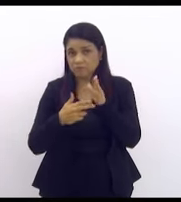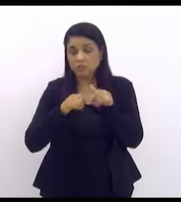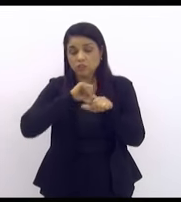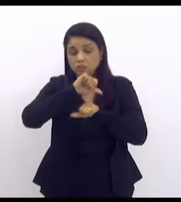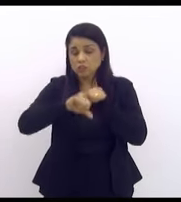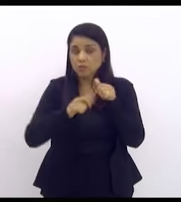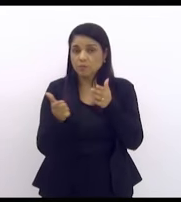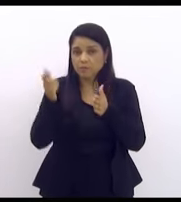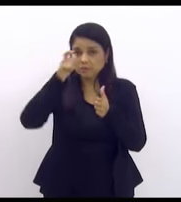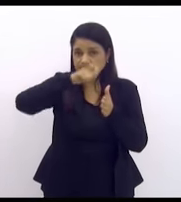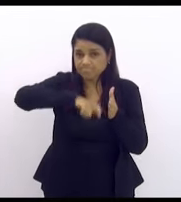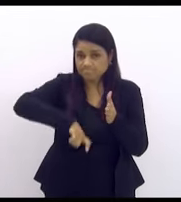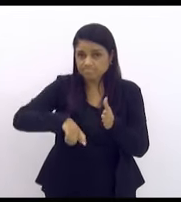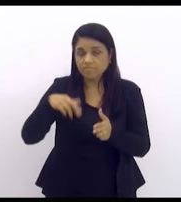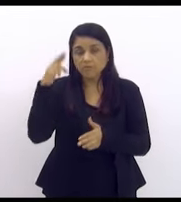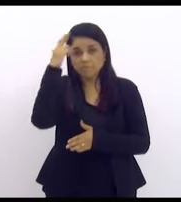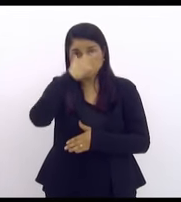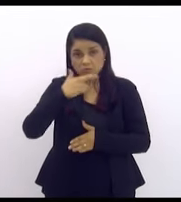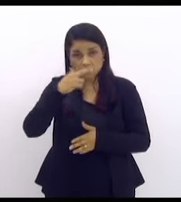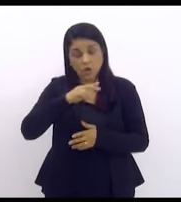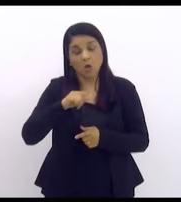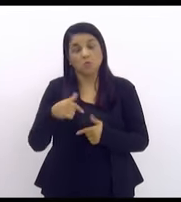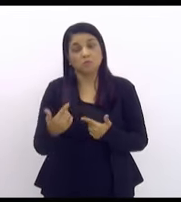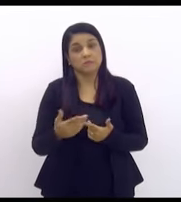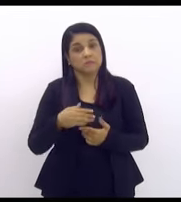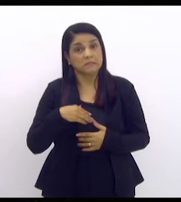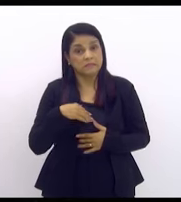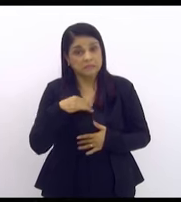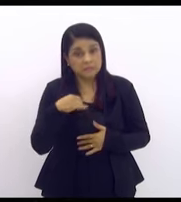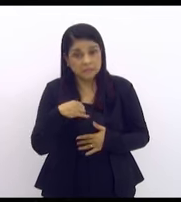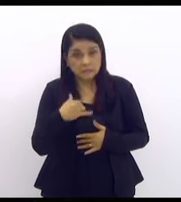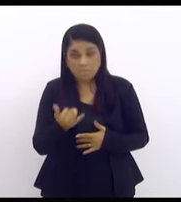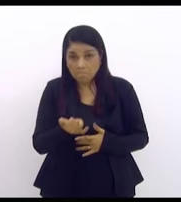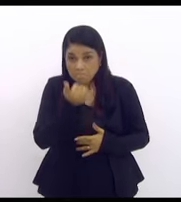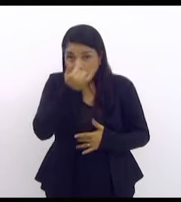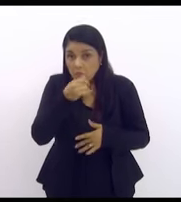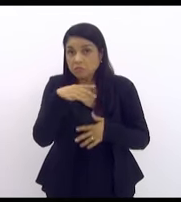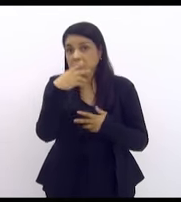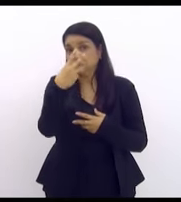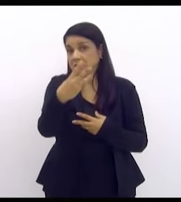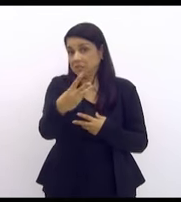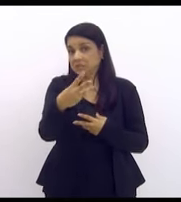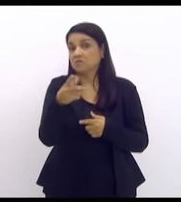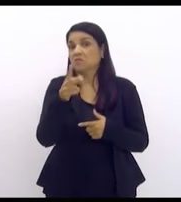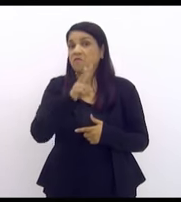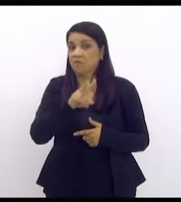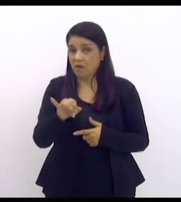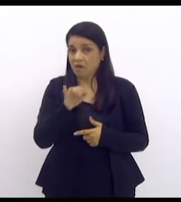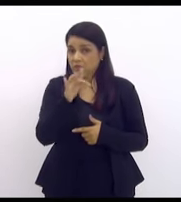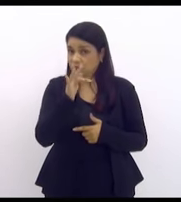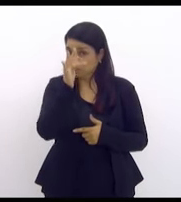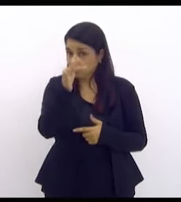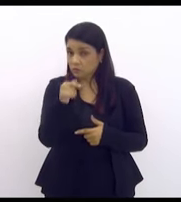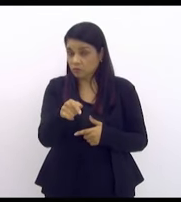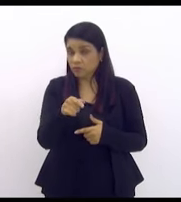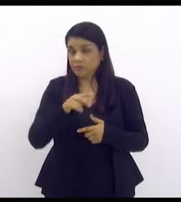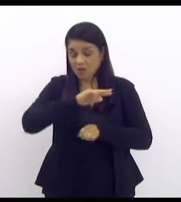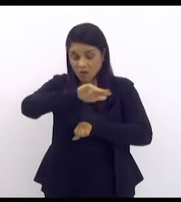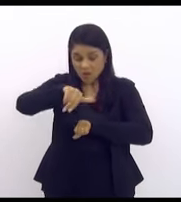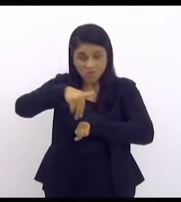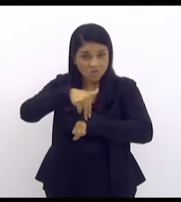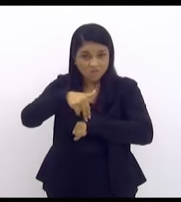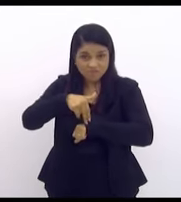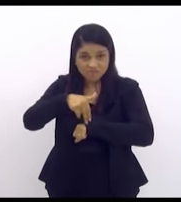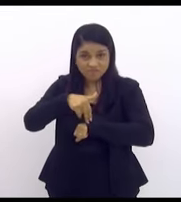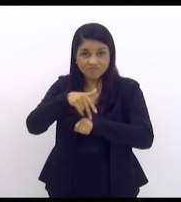no segundo. Se bobear, nós vamos para o terceiro, porque a dívida que o Estado tem com a União é impagável. Nós